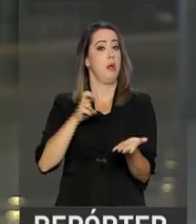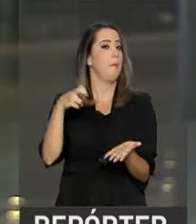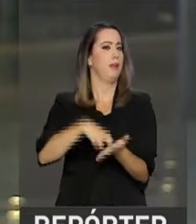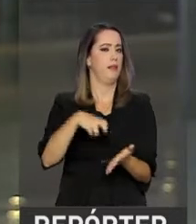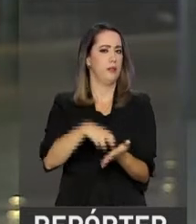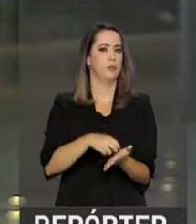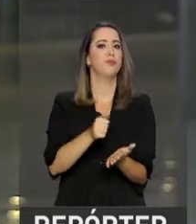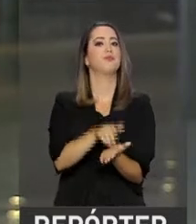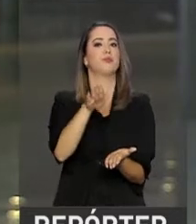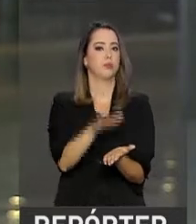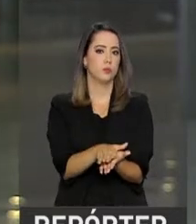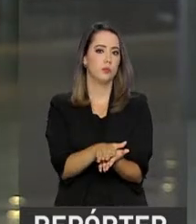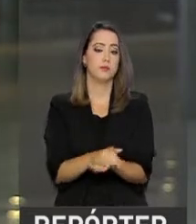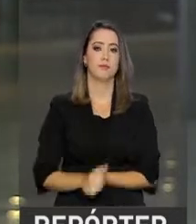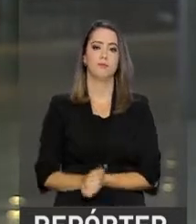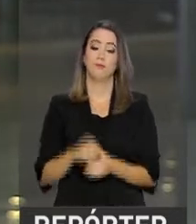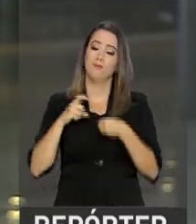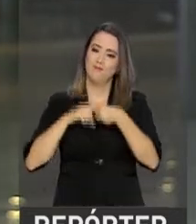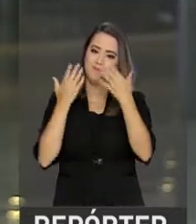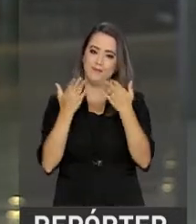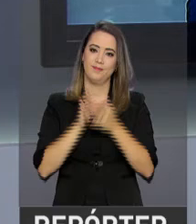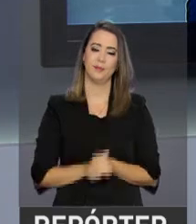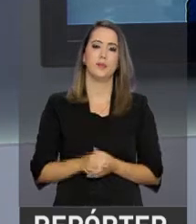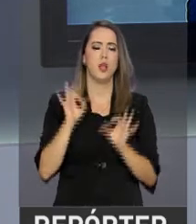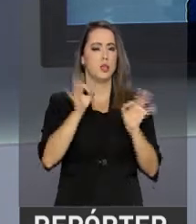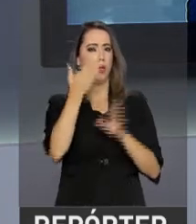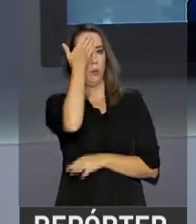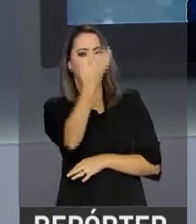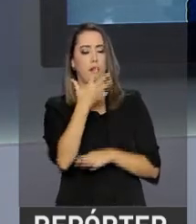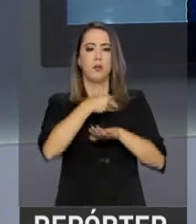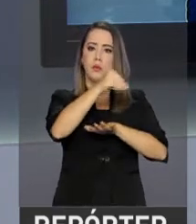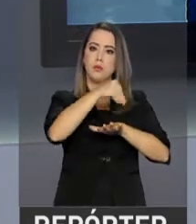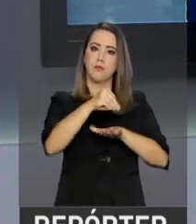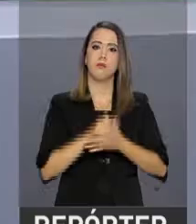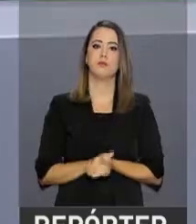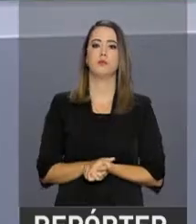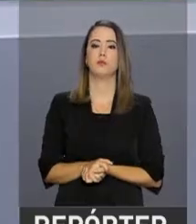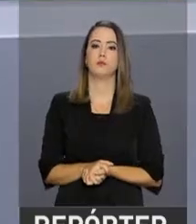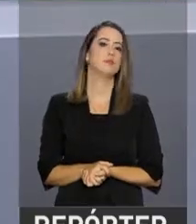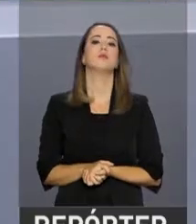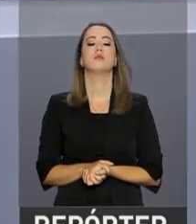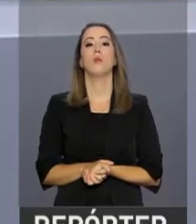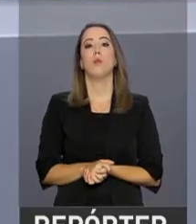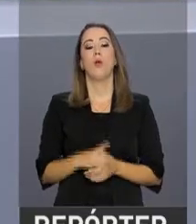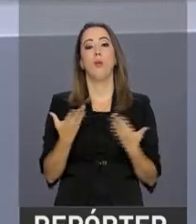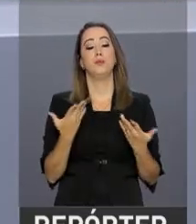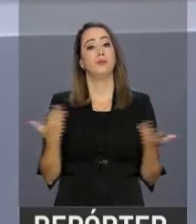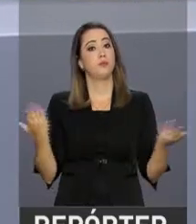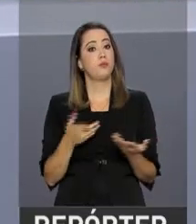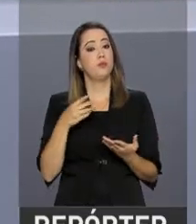e multas o voto com você roberto tá certo nem obrigado a ir pelas informações o mercado financeiro